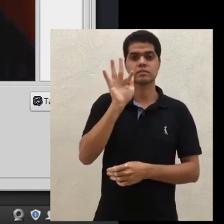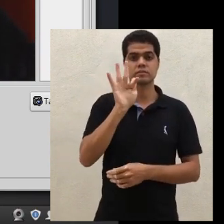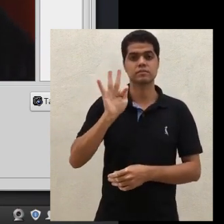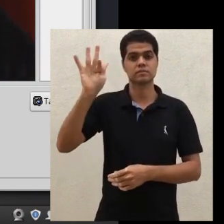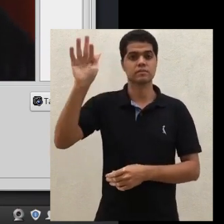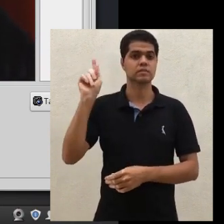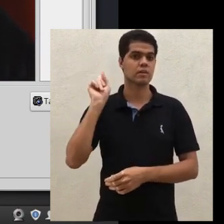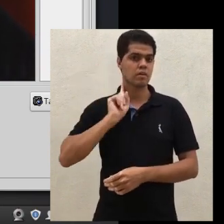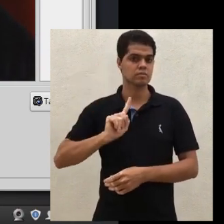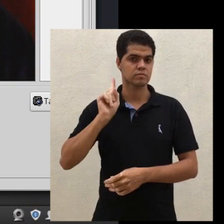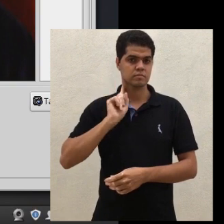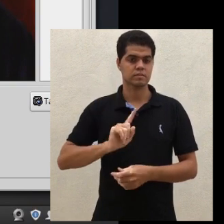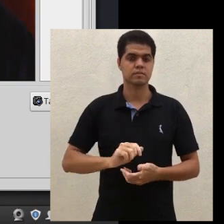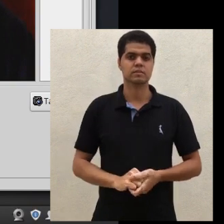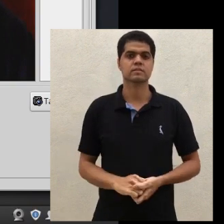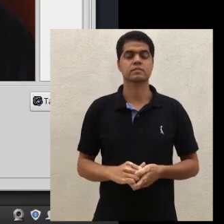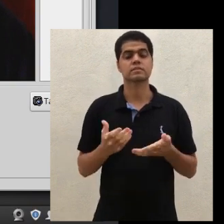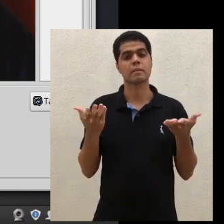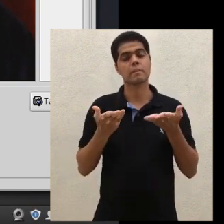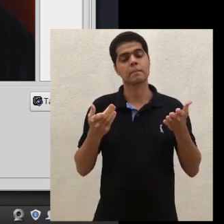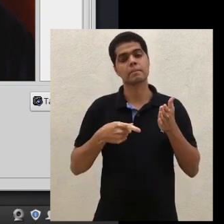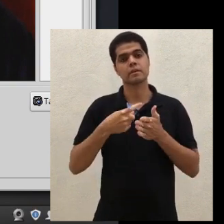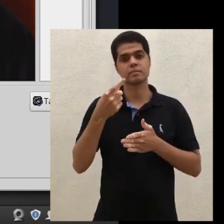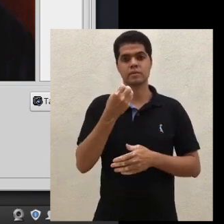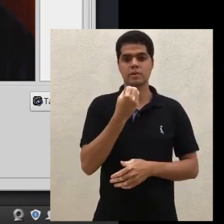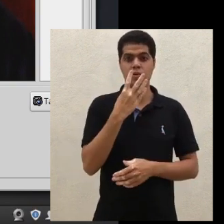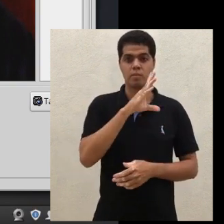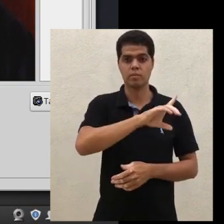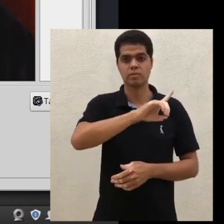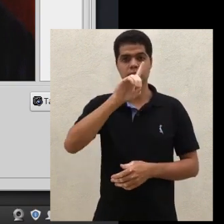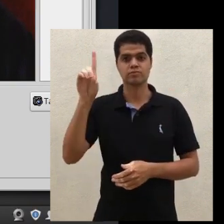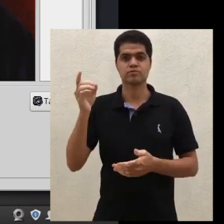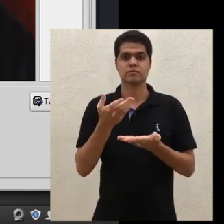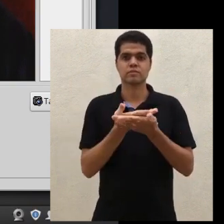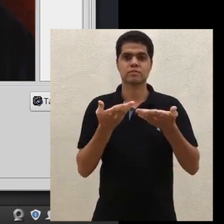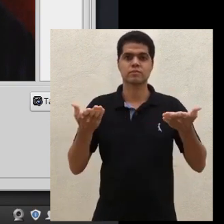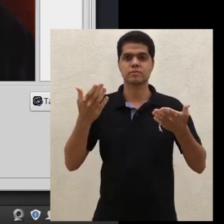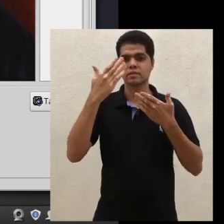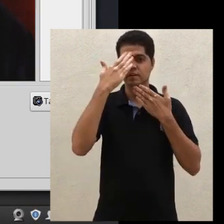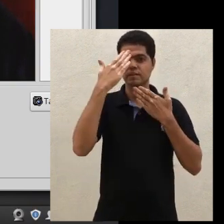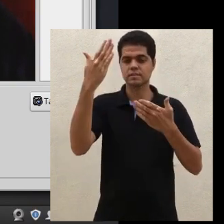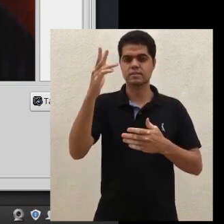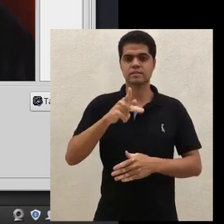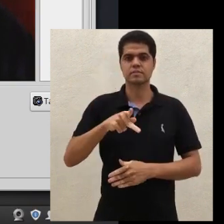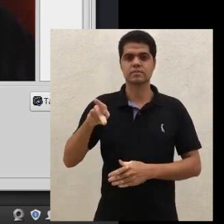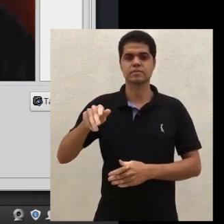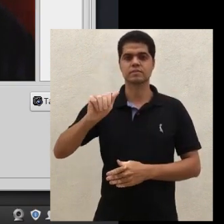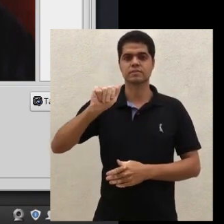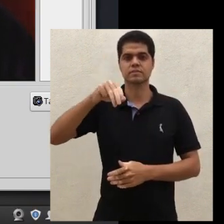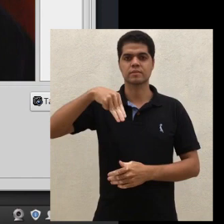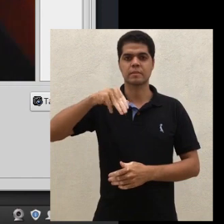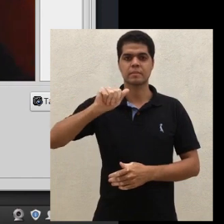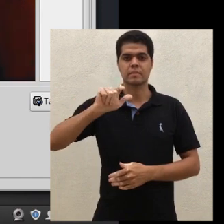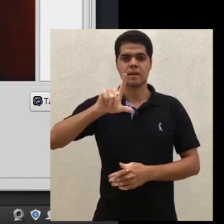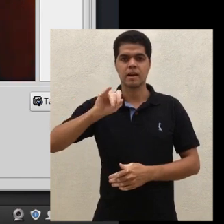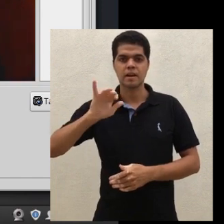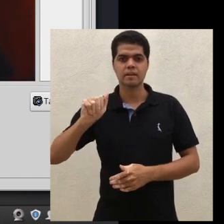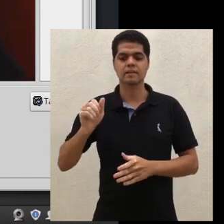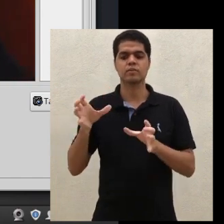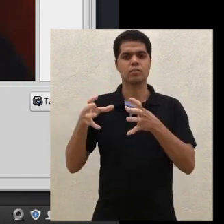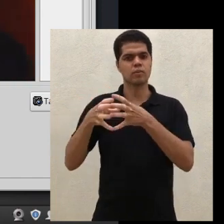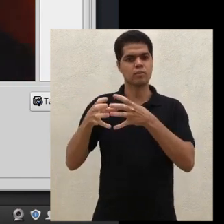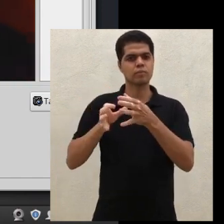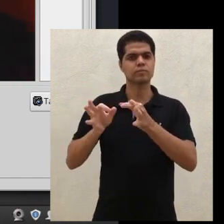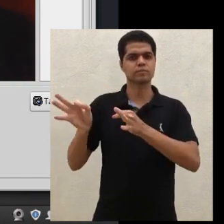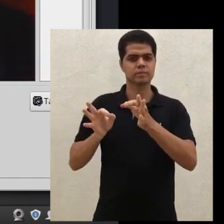Lavras, né? E primeiro eu quero dar um bom dia a todos e agradecer aí a Amália, a toda a comissão, né,